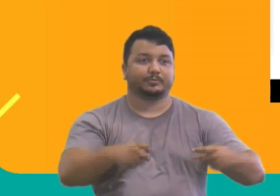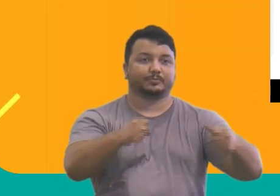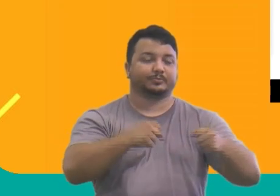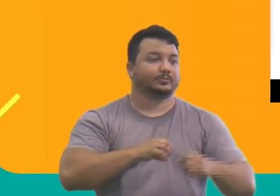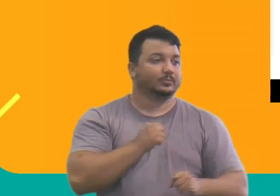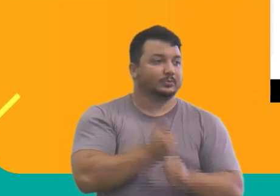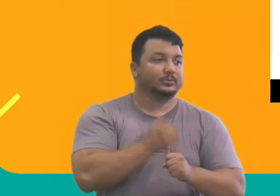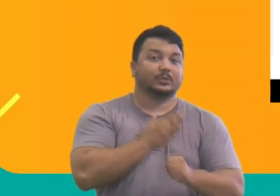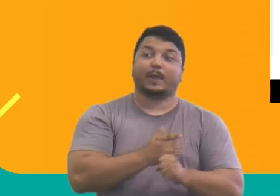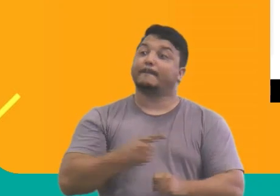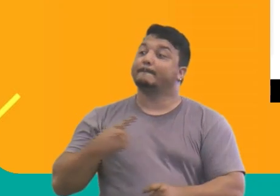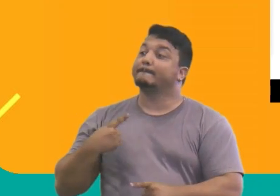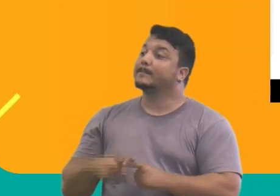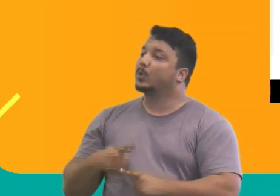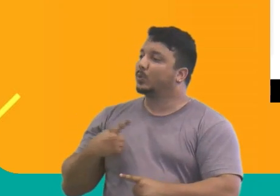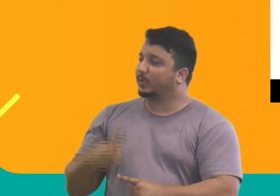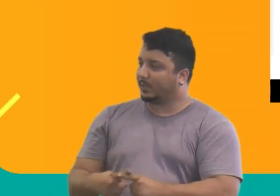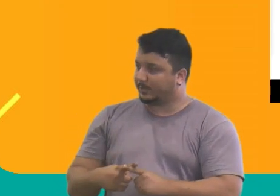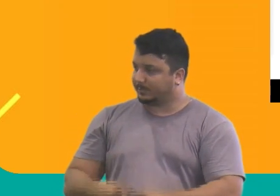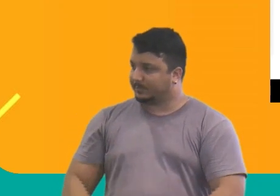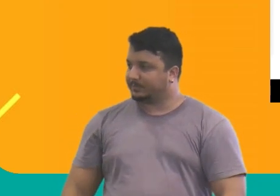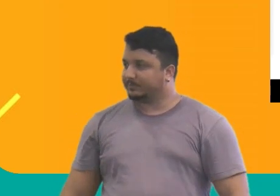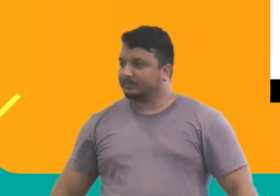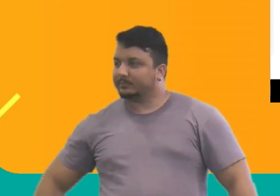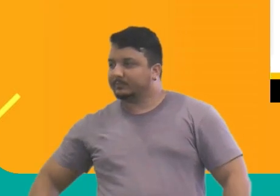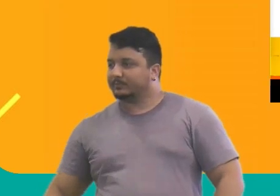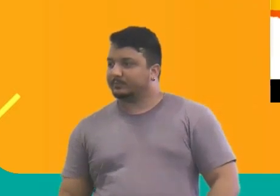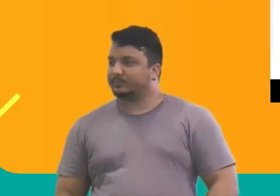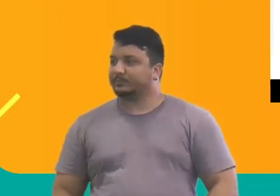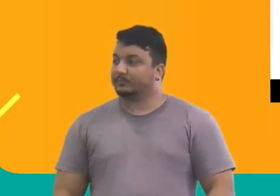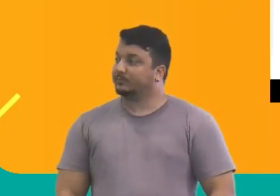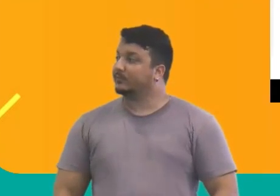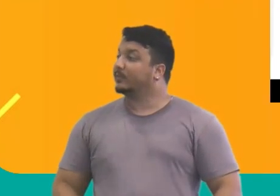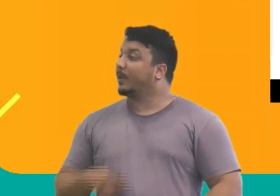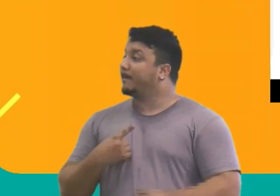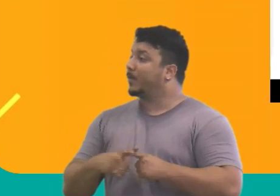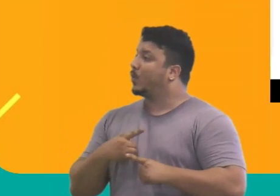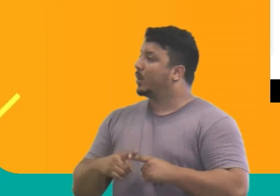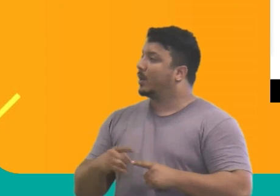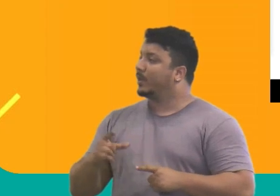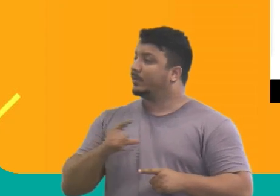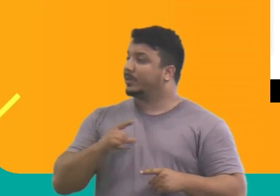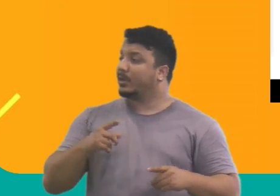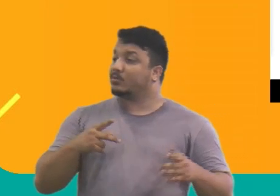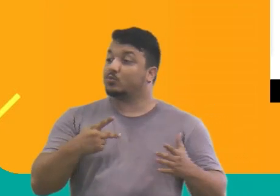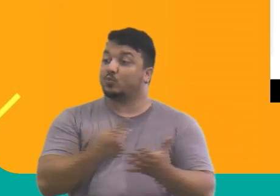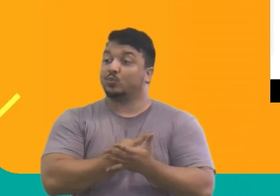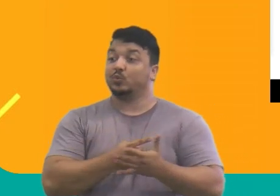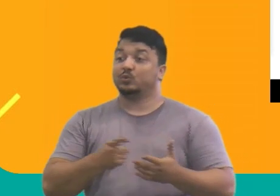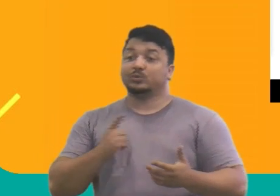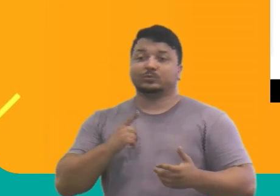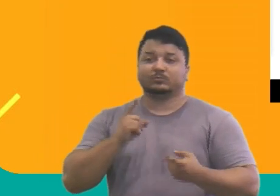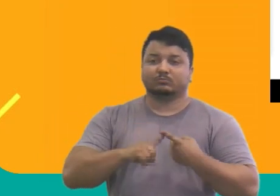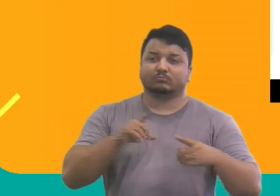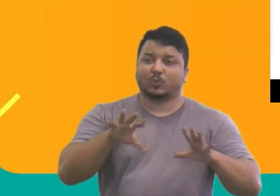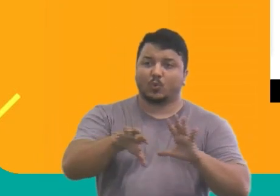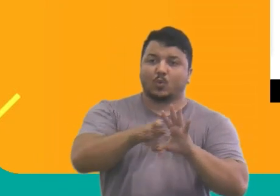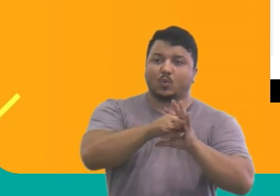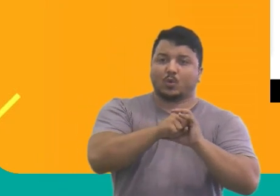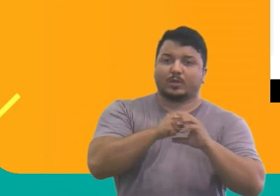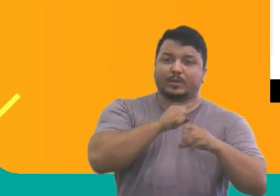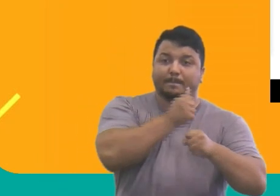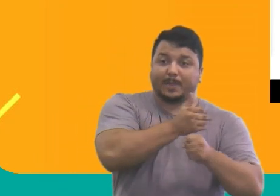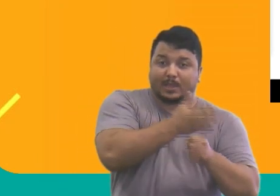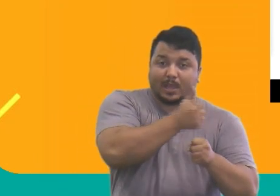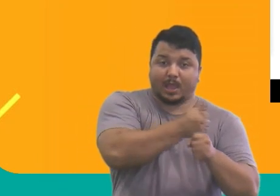batata por quê? Qual o motivo, né, que causou essa absorção da